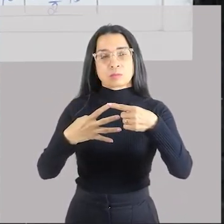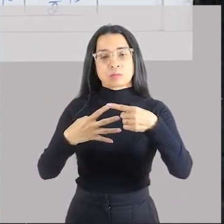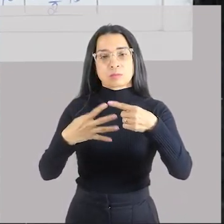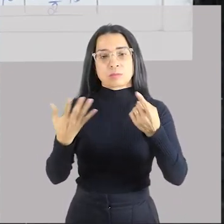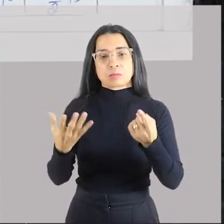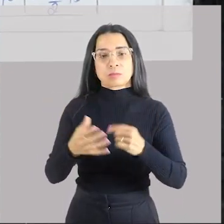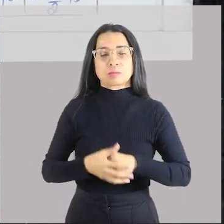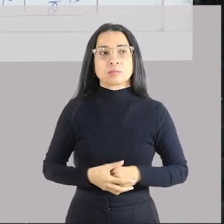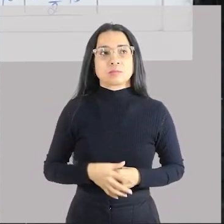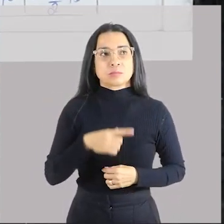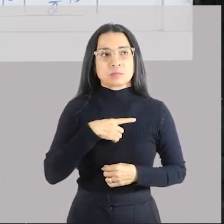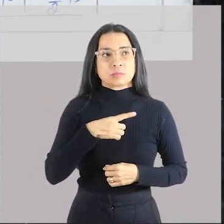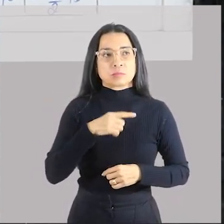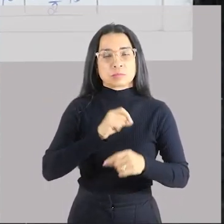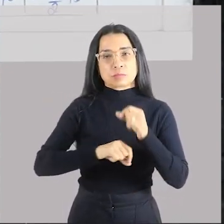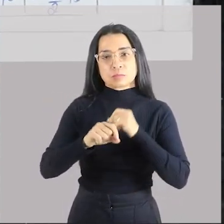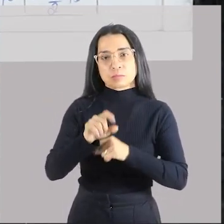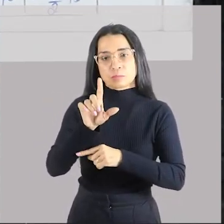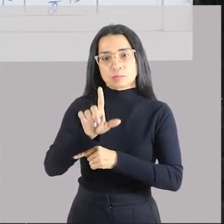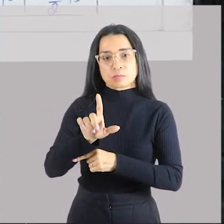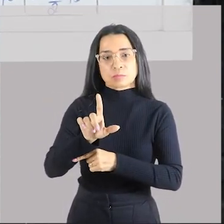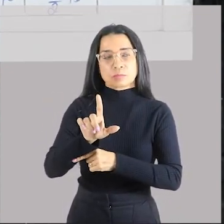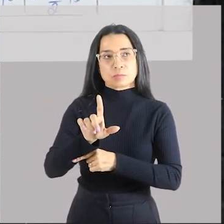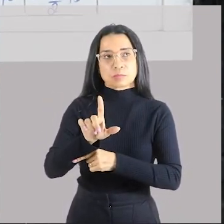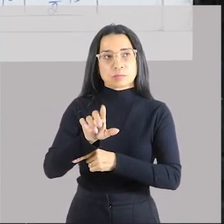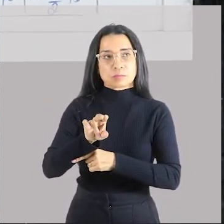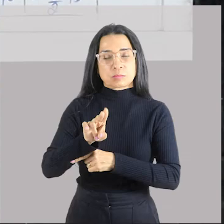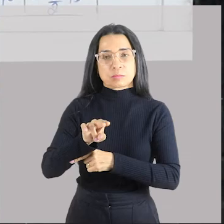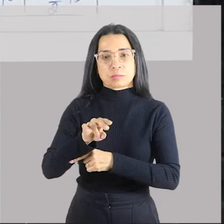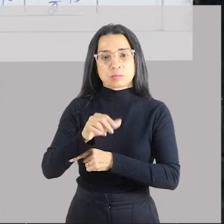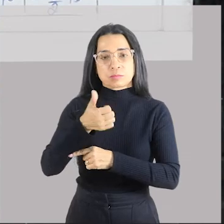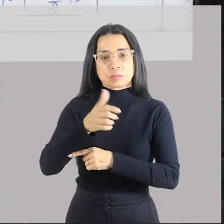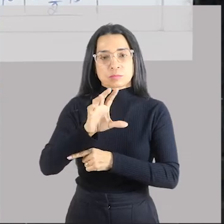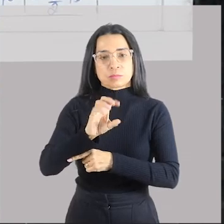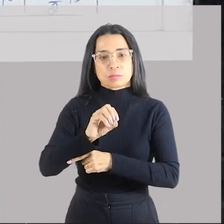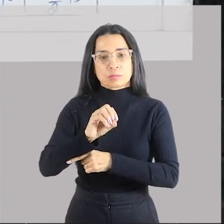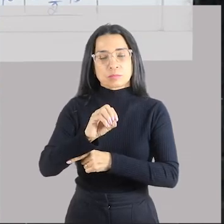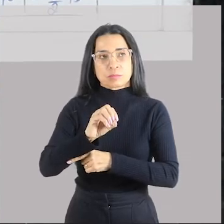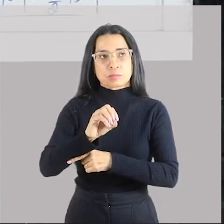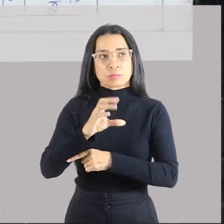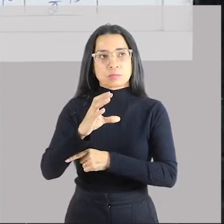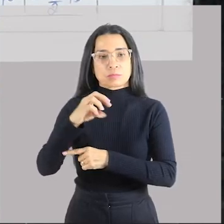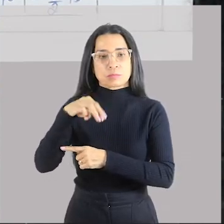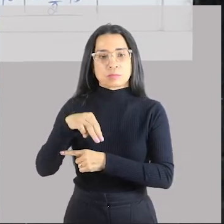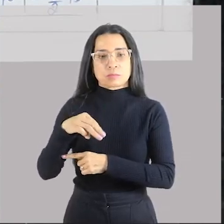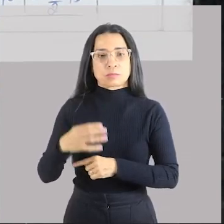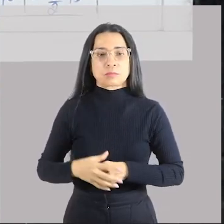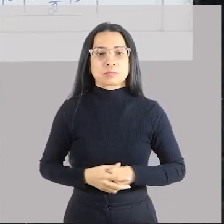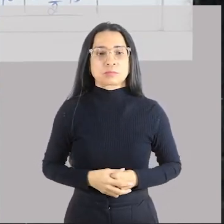isso? Então, você tem o lado é igual a 10 centímetros.